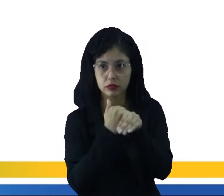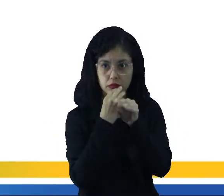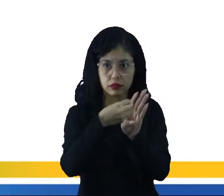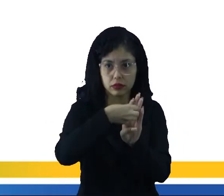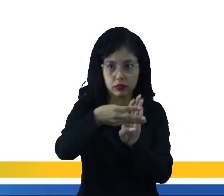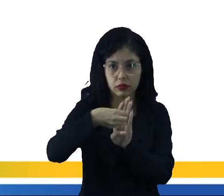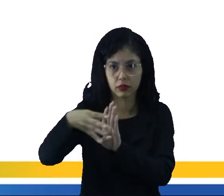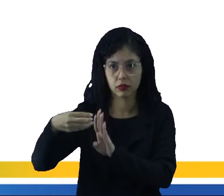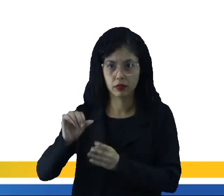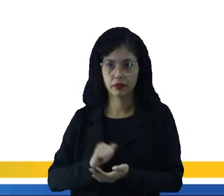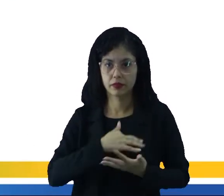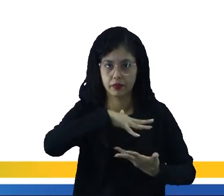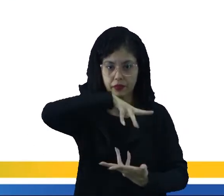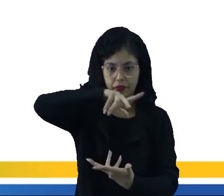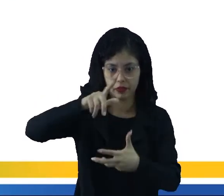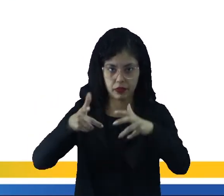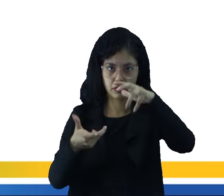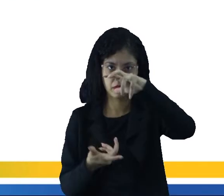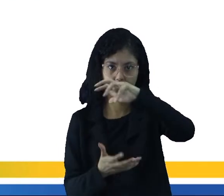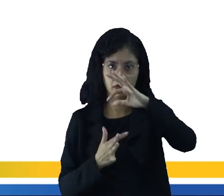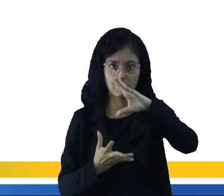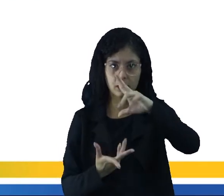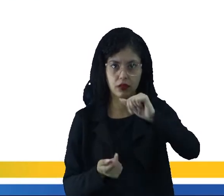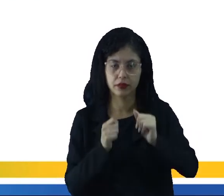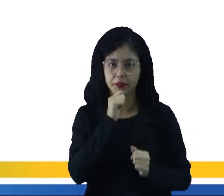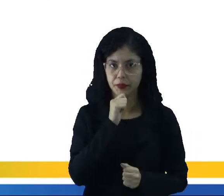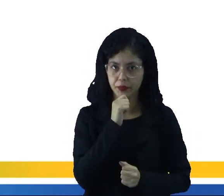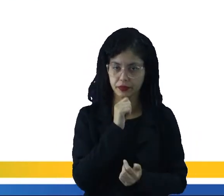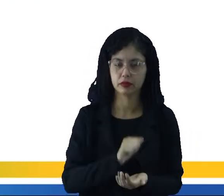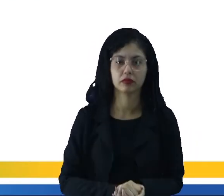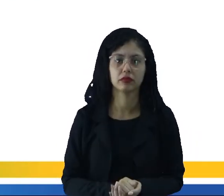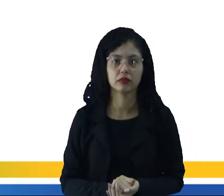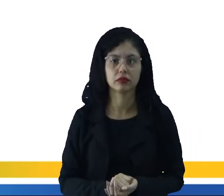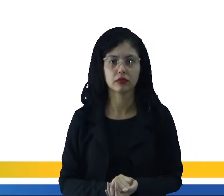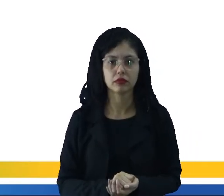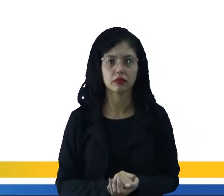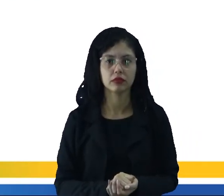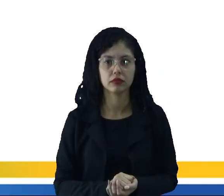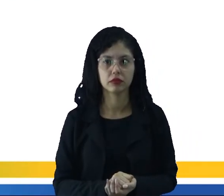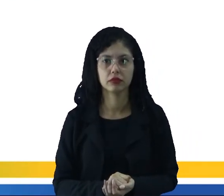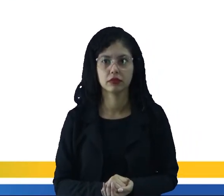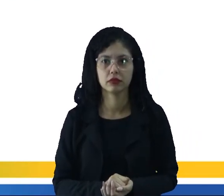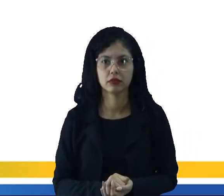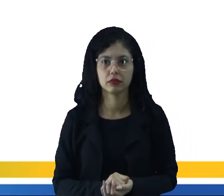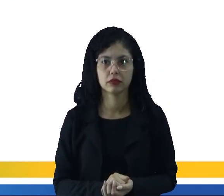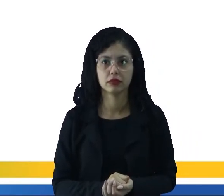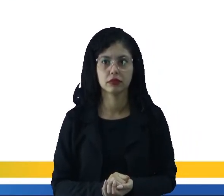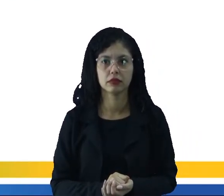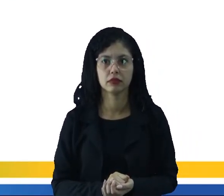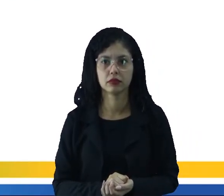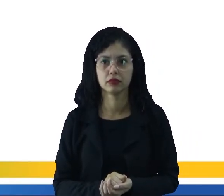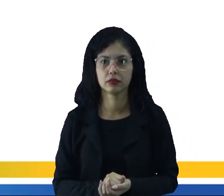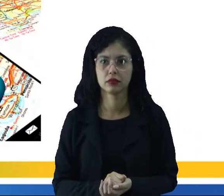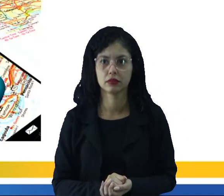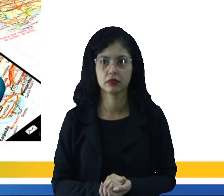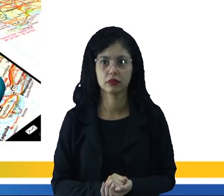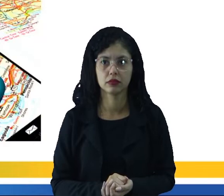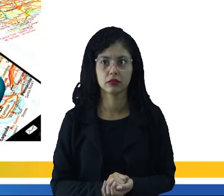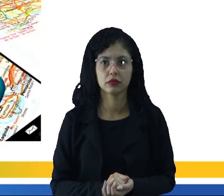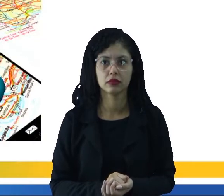igualmente distribuídas sobre a representação da Terra. Agora vamos ver